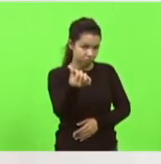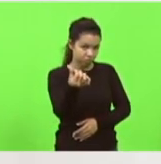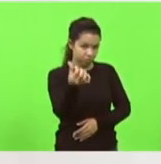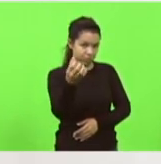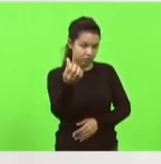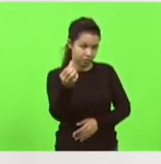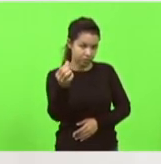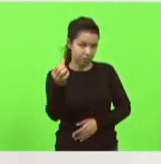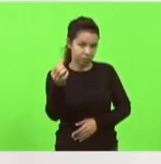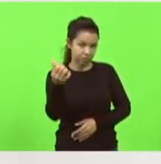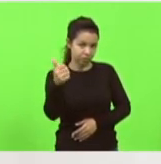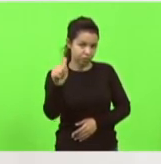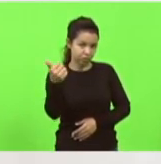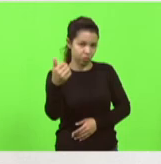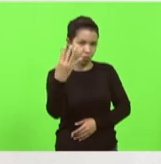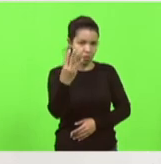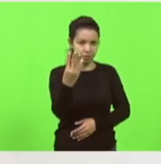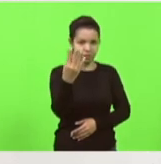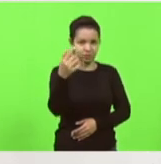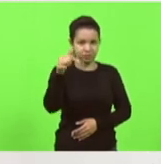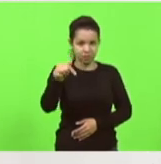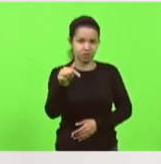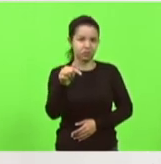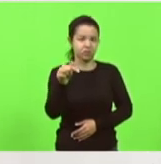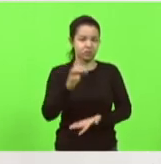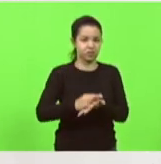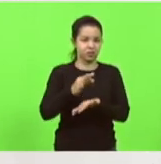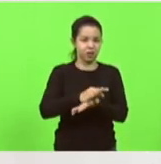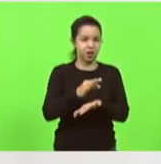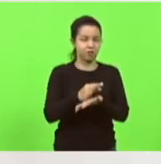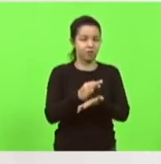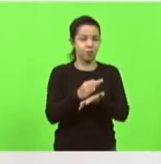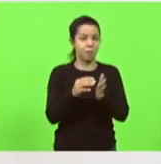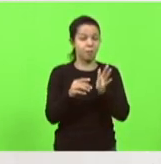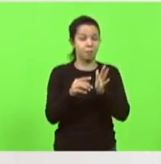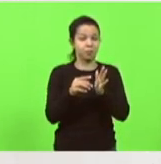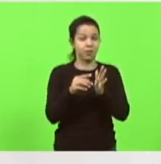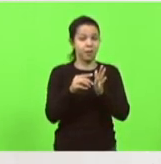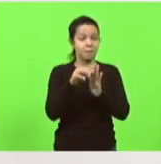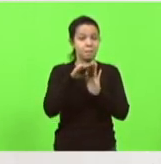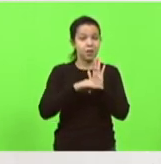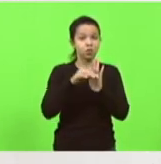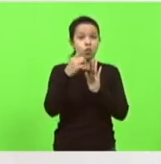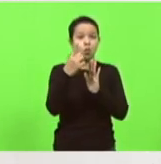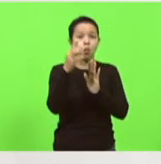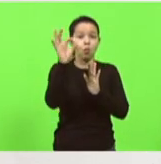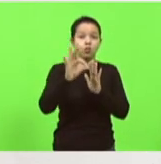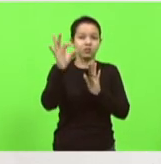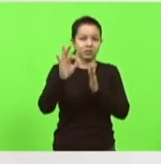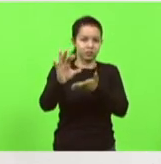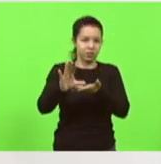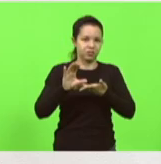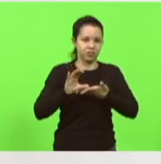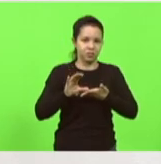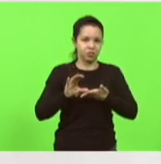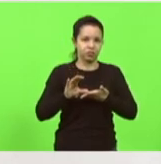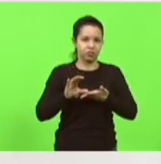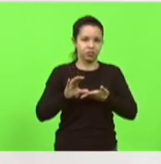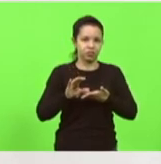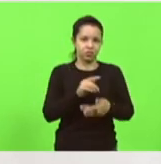R$ 10.242.611,47. Ou seja, menos de 1% do que recebeu do governo federal para o